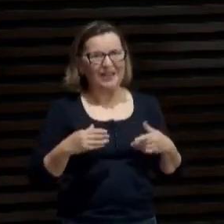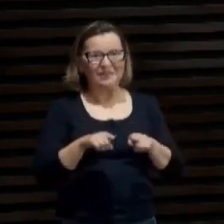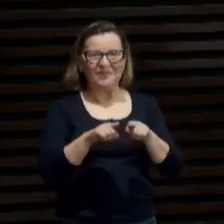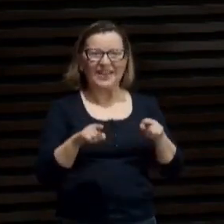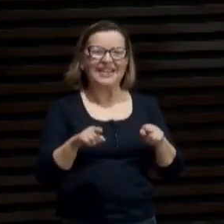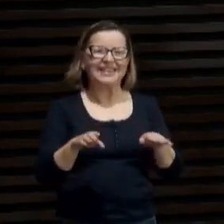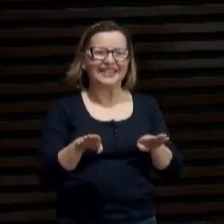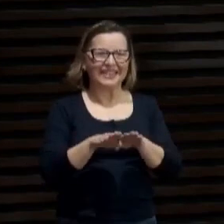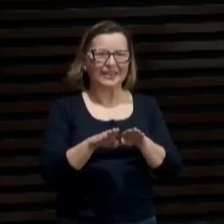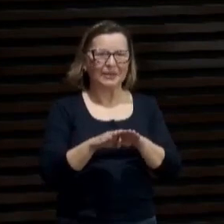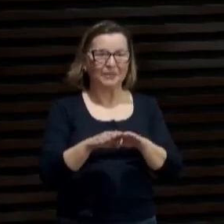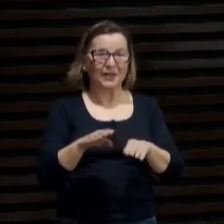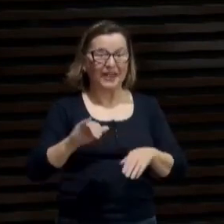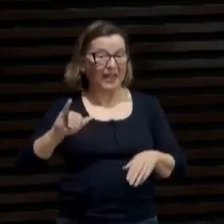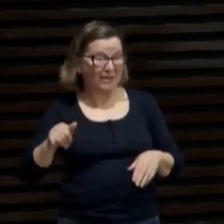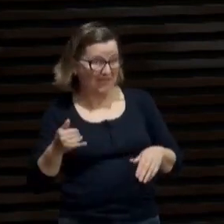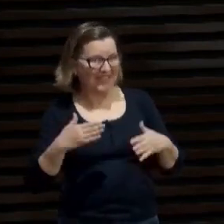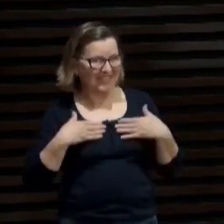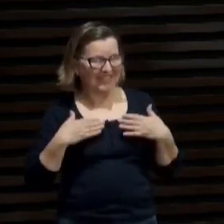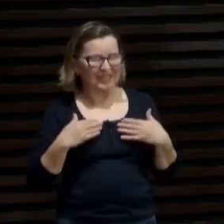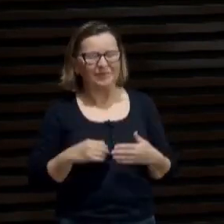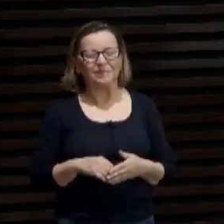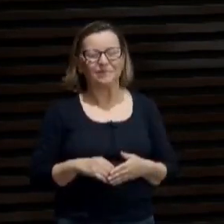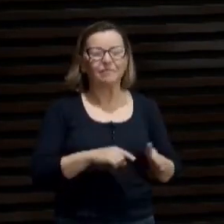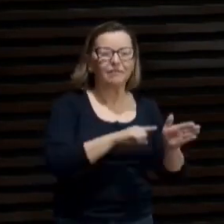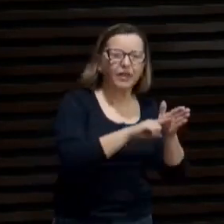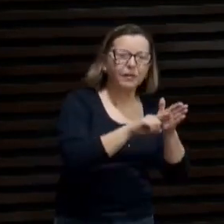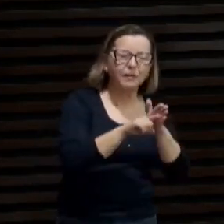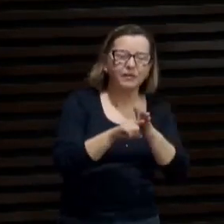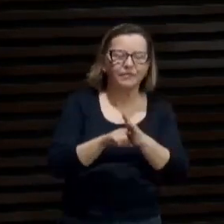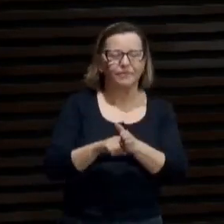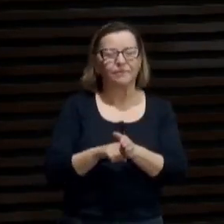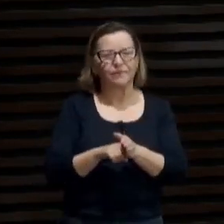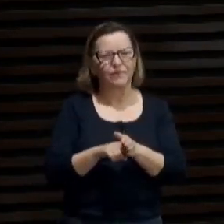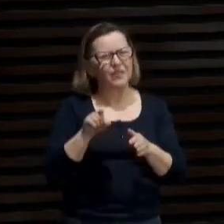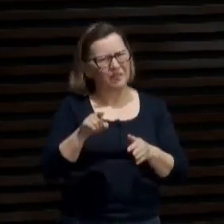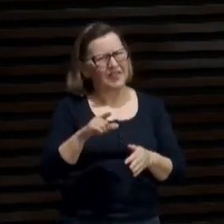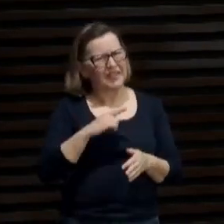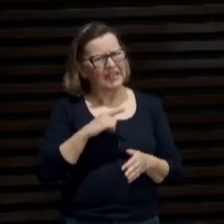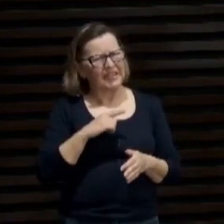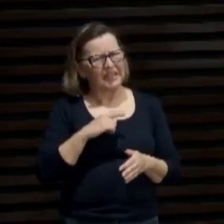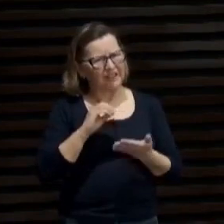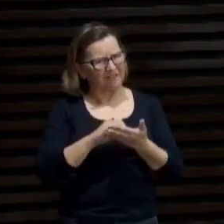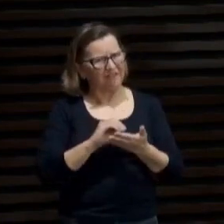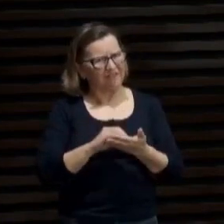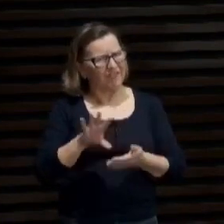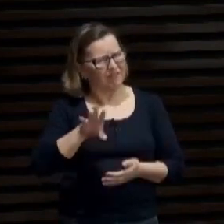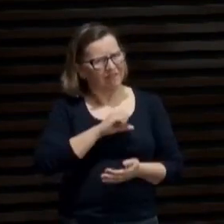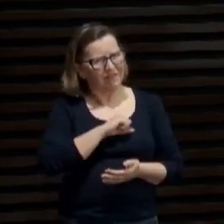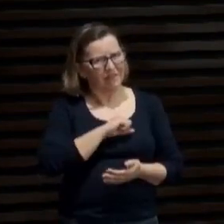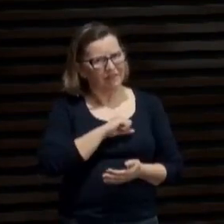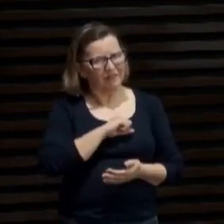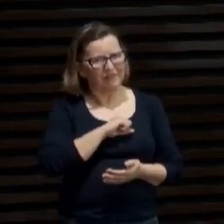dela. E aqui eu tenho uma pergunta para você. Você tem algum desafeto?